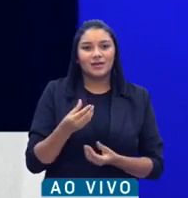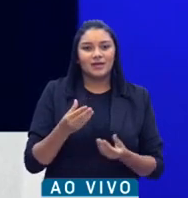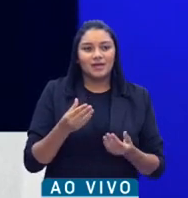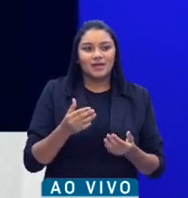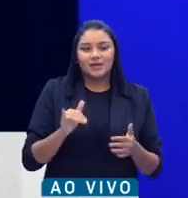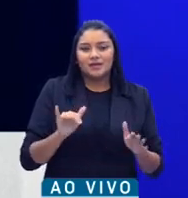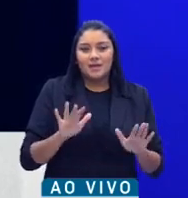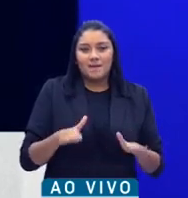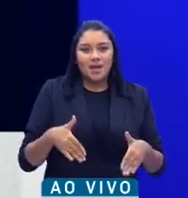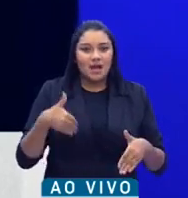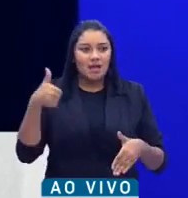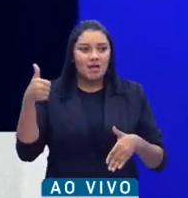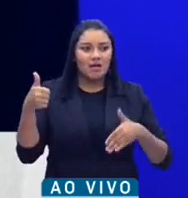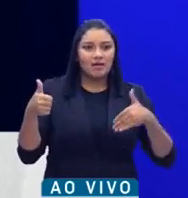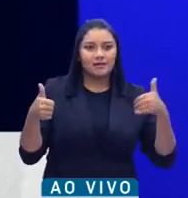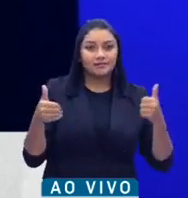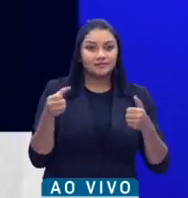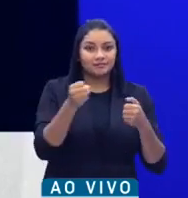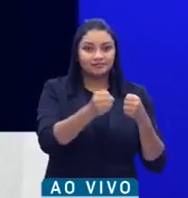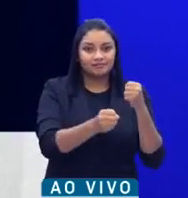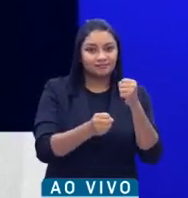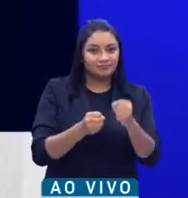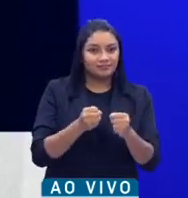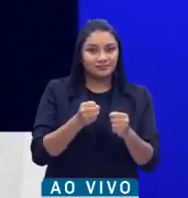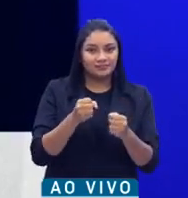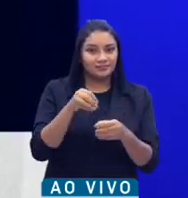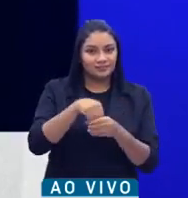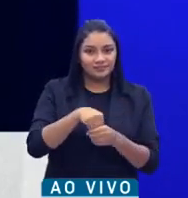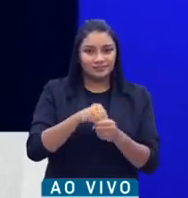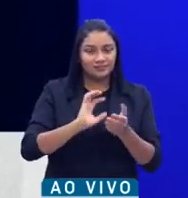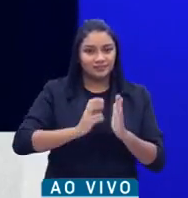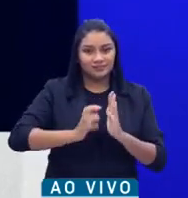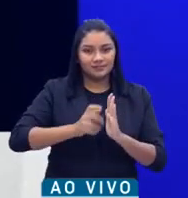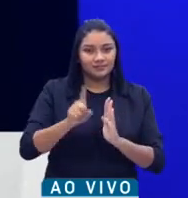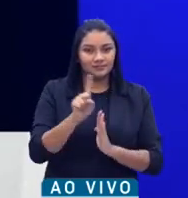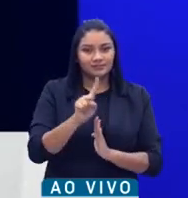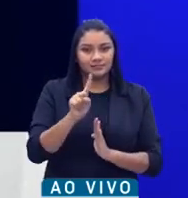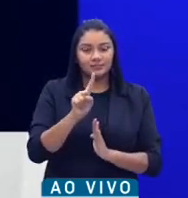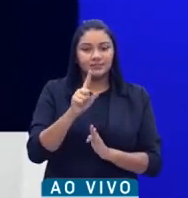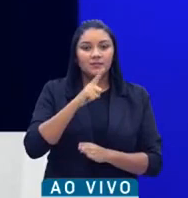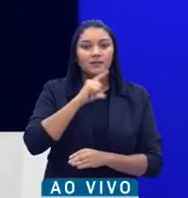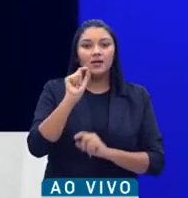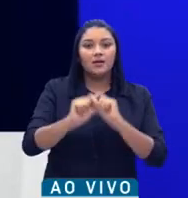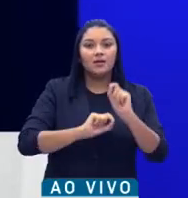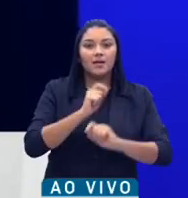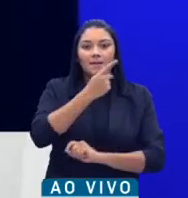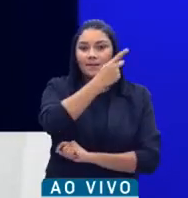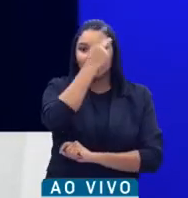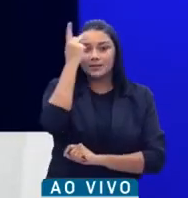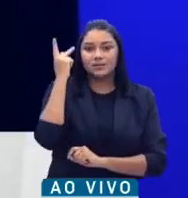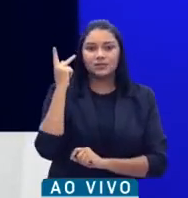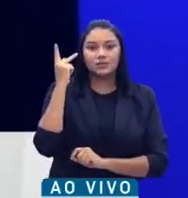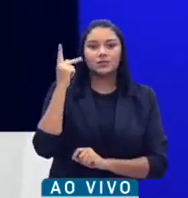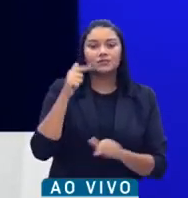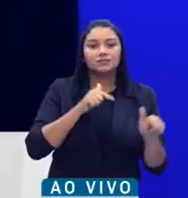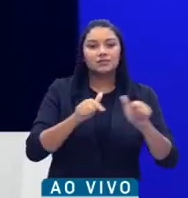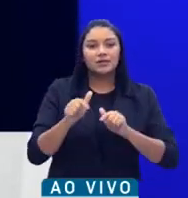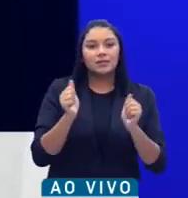do PSD. O que existe são pessoas que estão a serviço de outros grupos políticos que